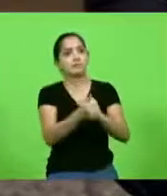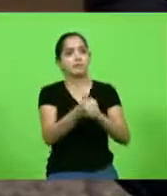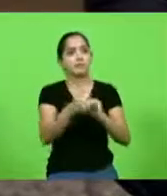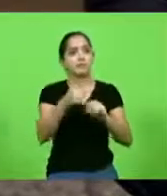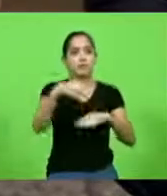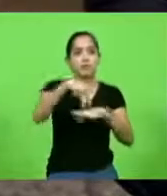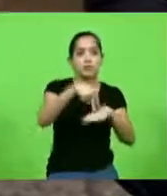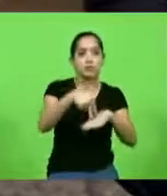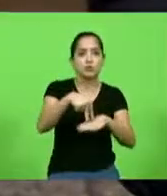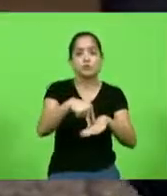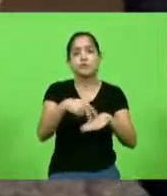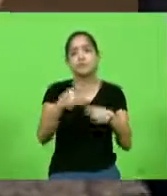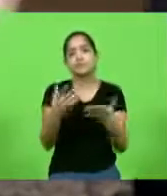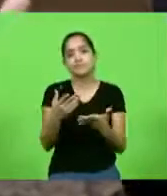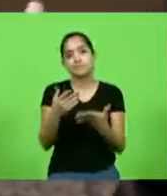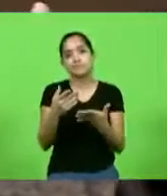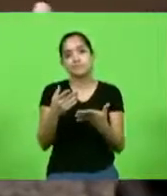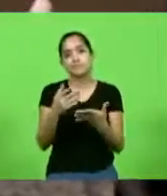aonde for.